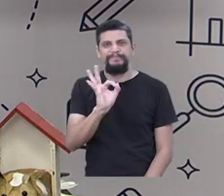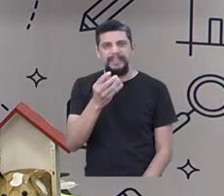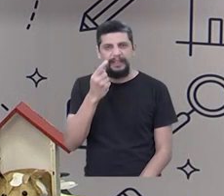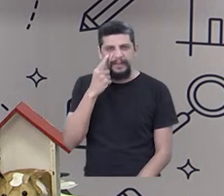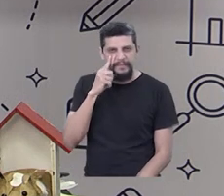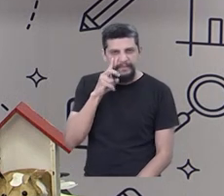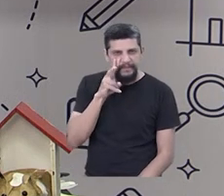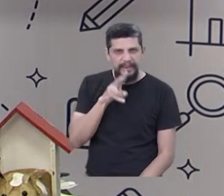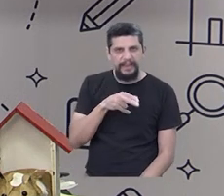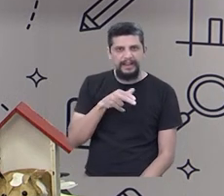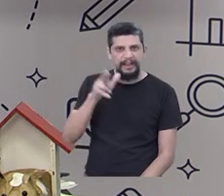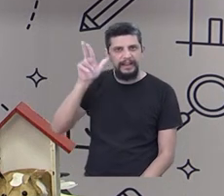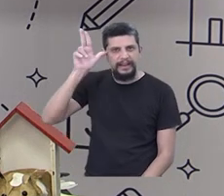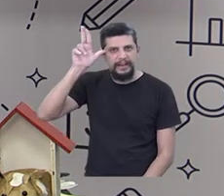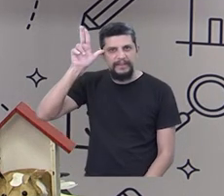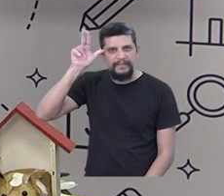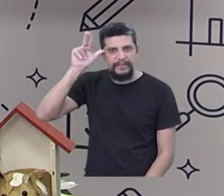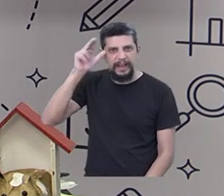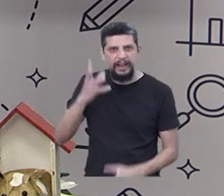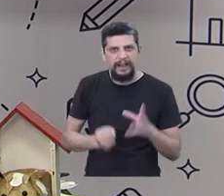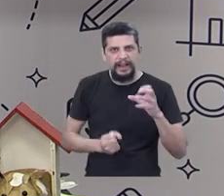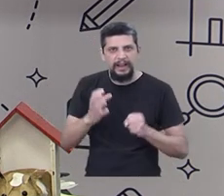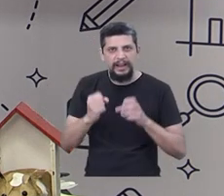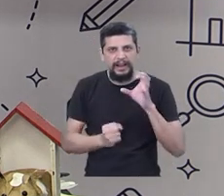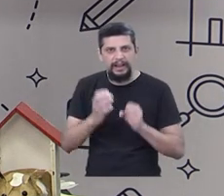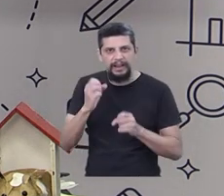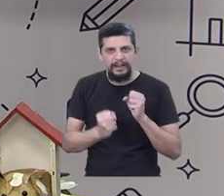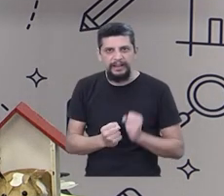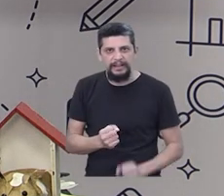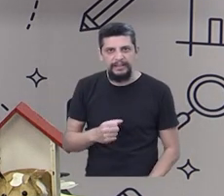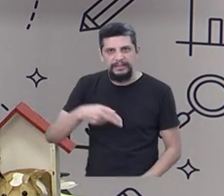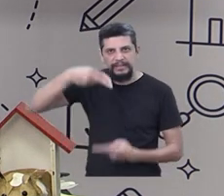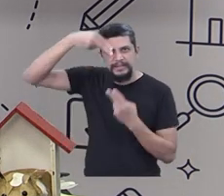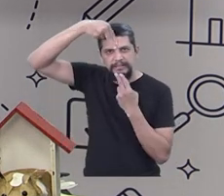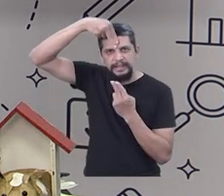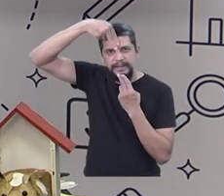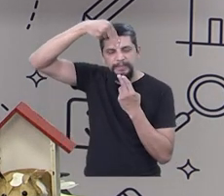Tô ouvindo vaca, cabra, lebre. Vamos ver.